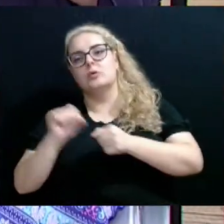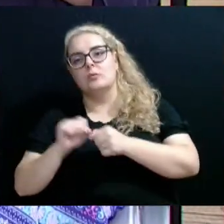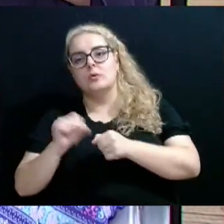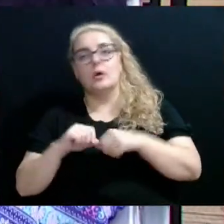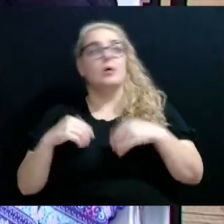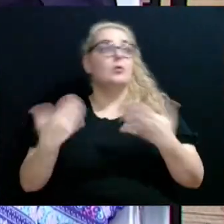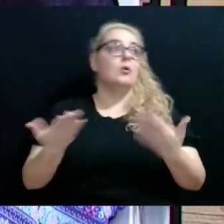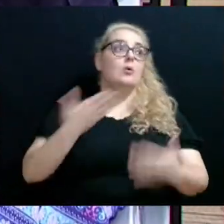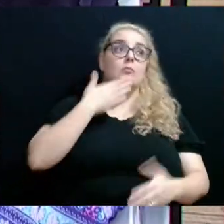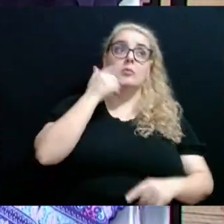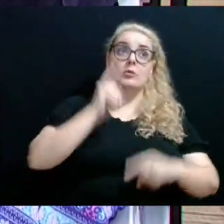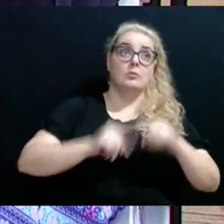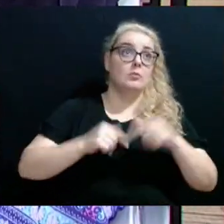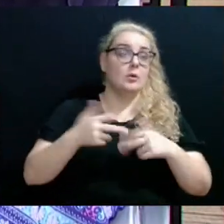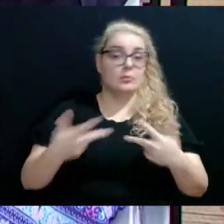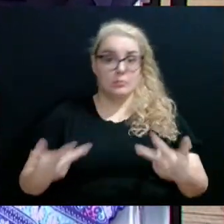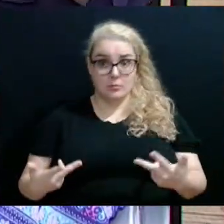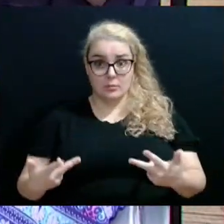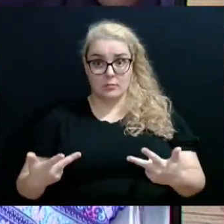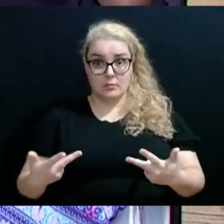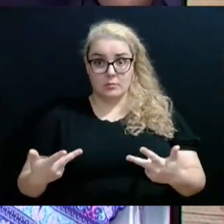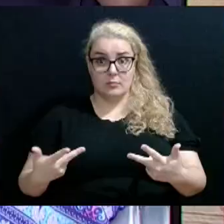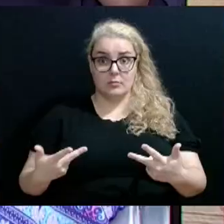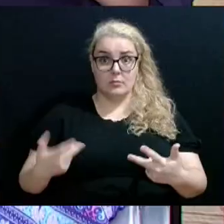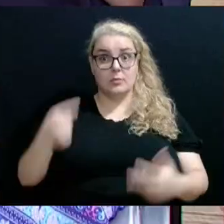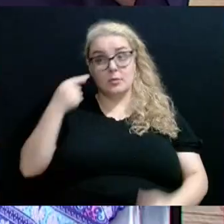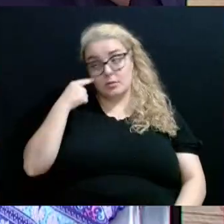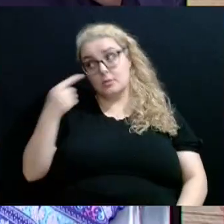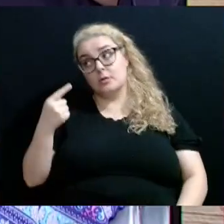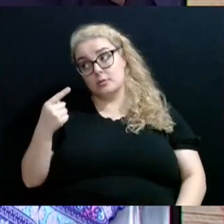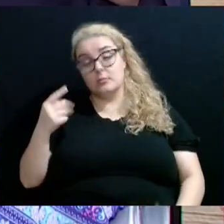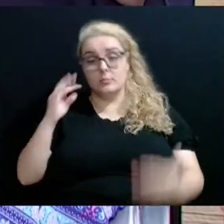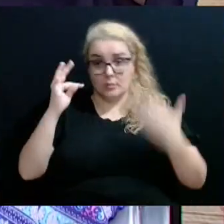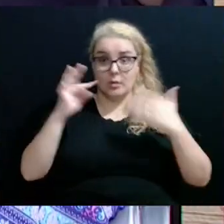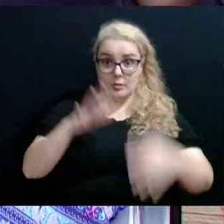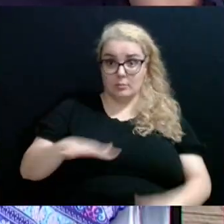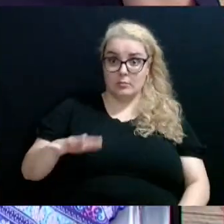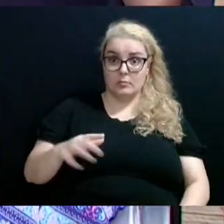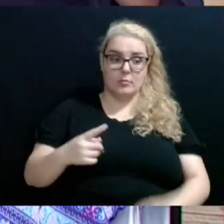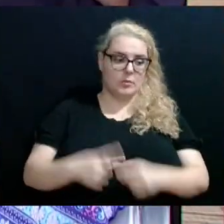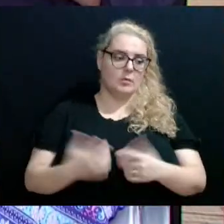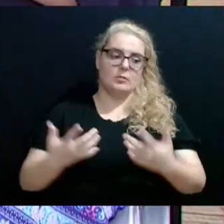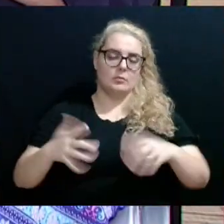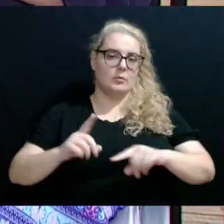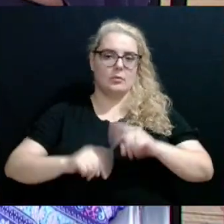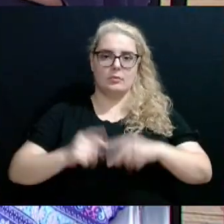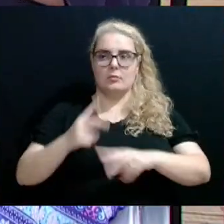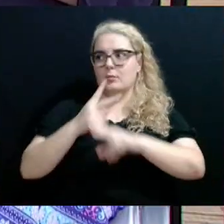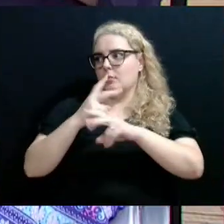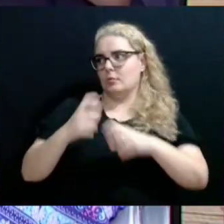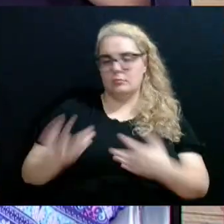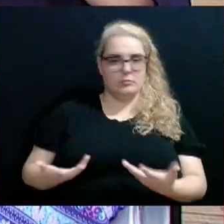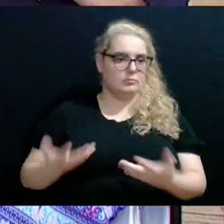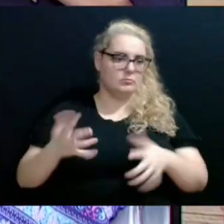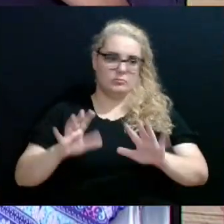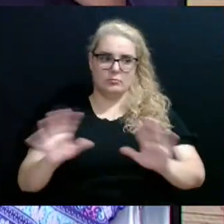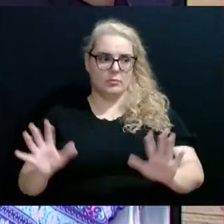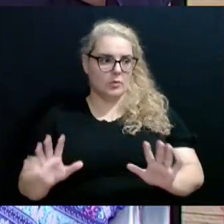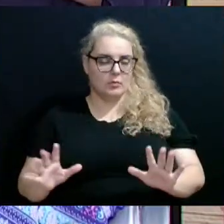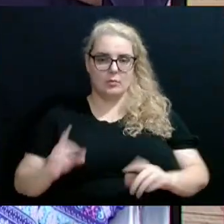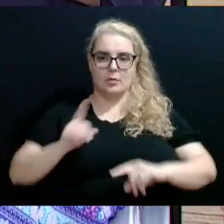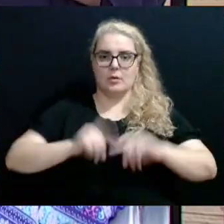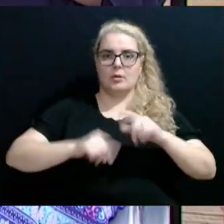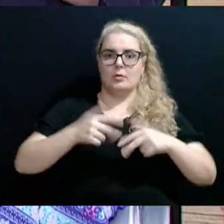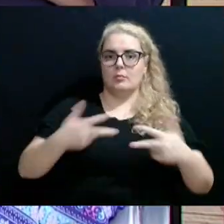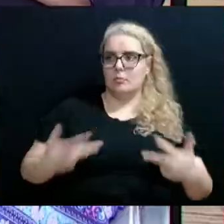material, nessa ideia do terapêutico, porque eu não quero um produto que é tóxico, eu não quero um material que